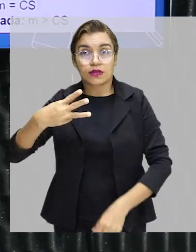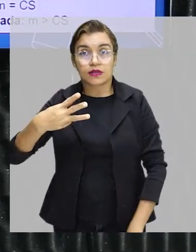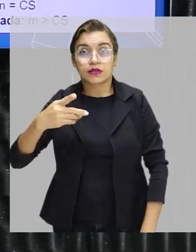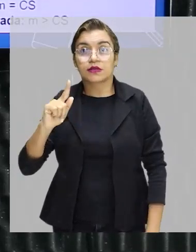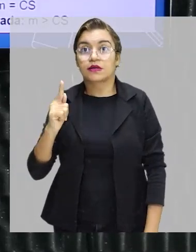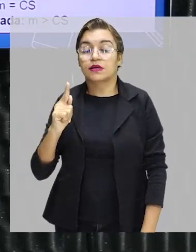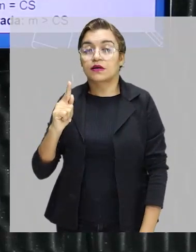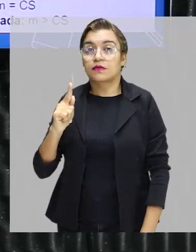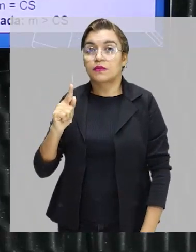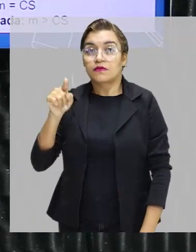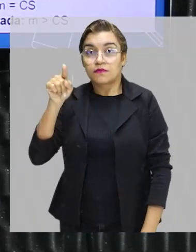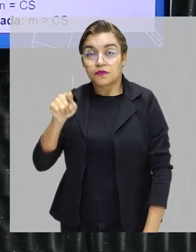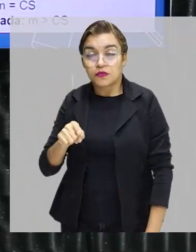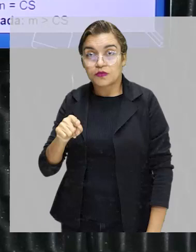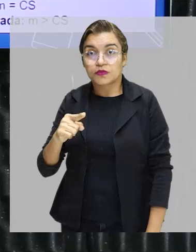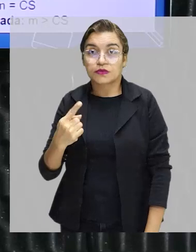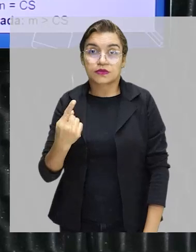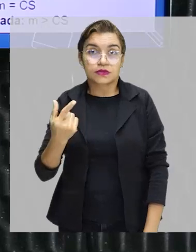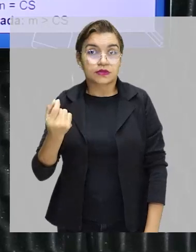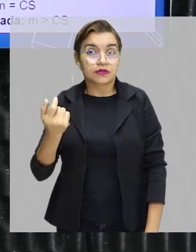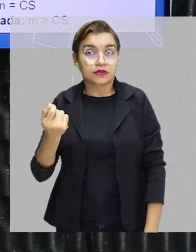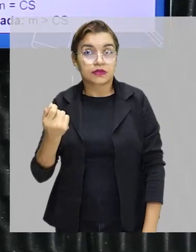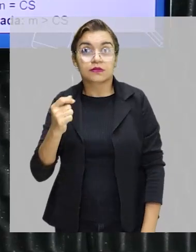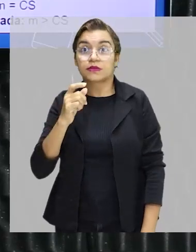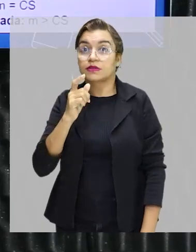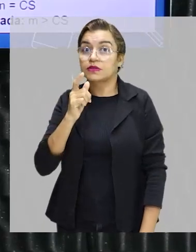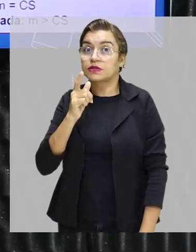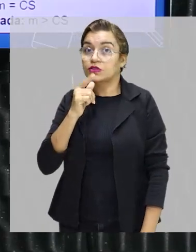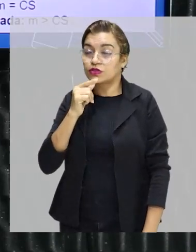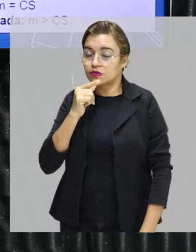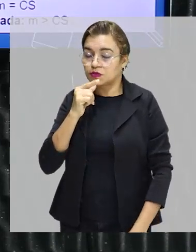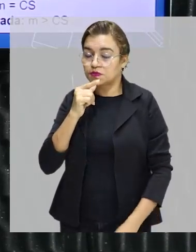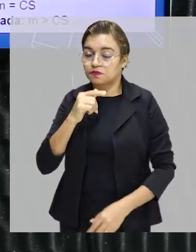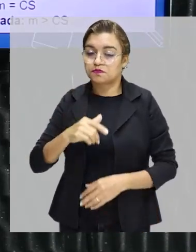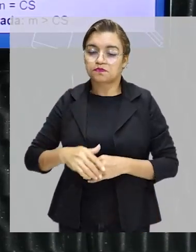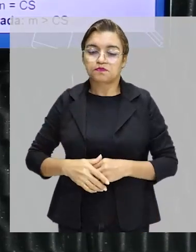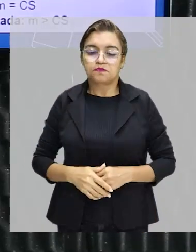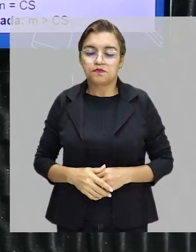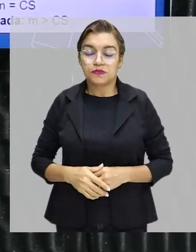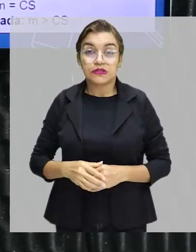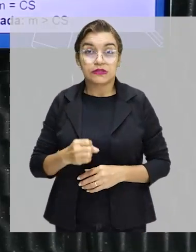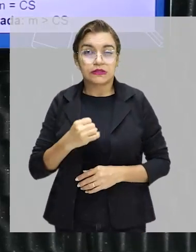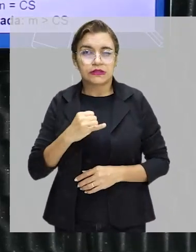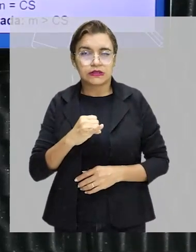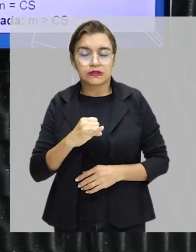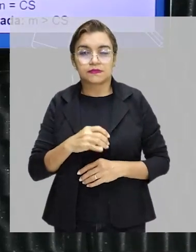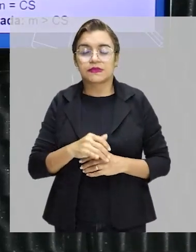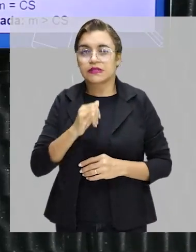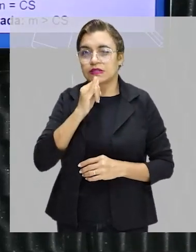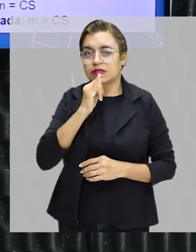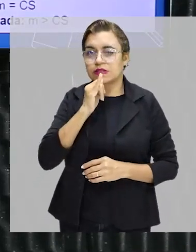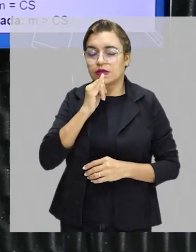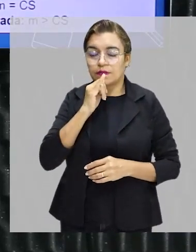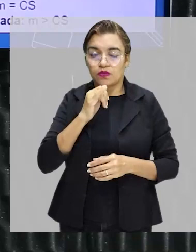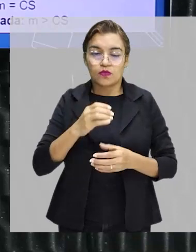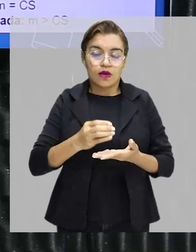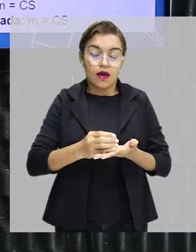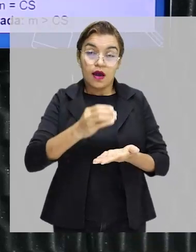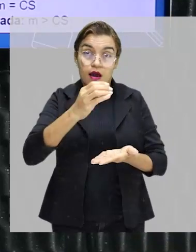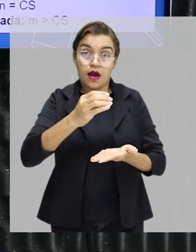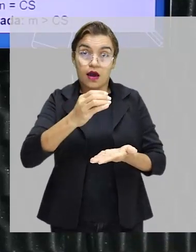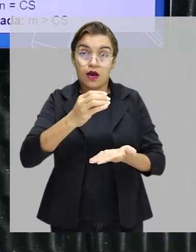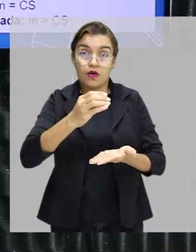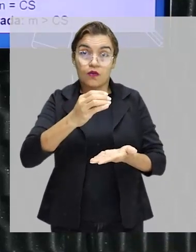gramas por 100 gramas de água, certo? Então, se a gente dissolver nesse volume de água,